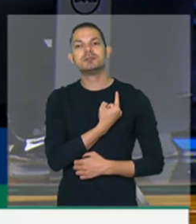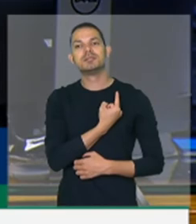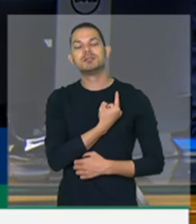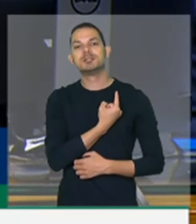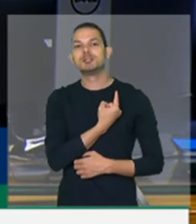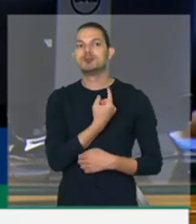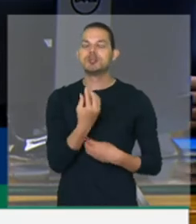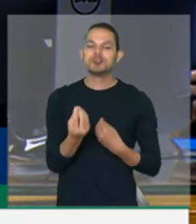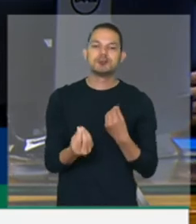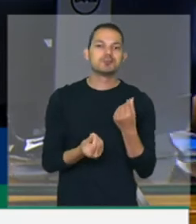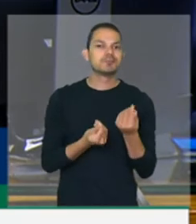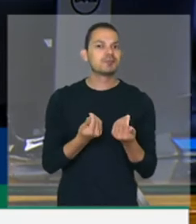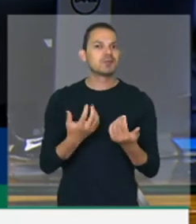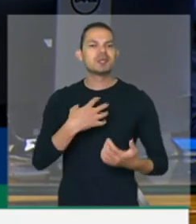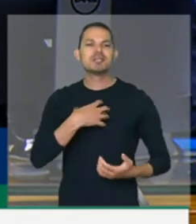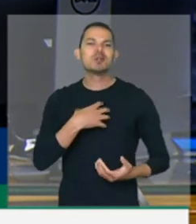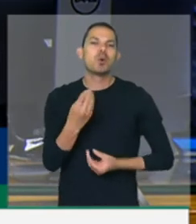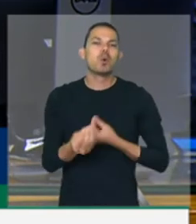de alegria